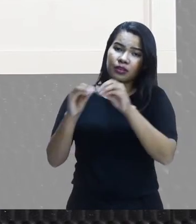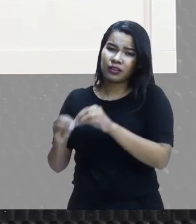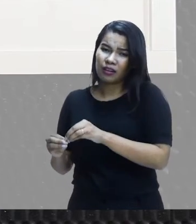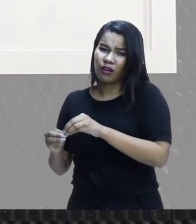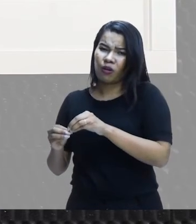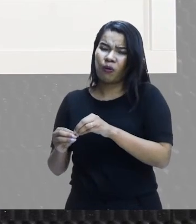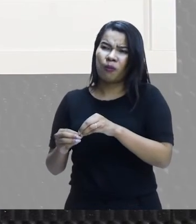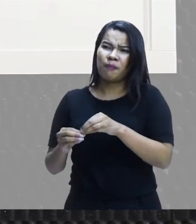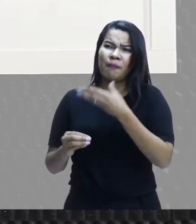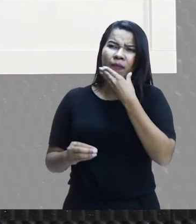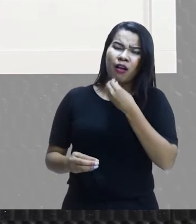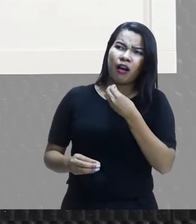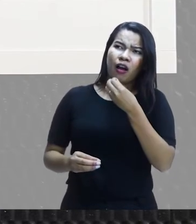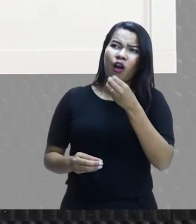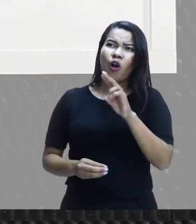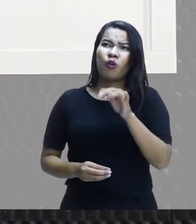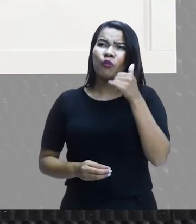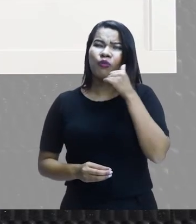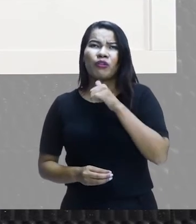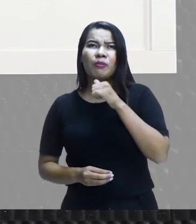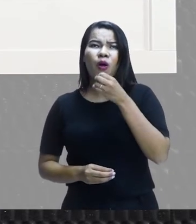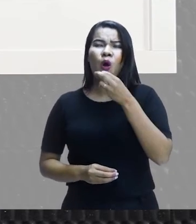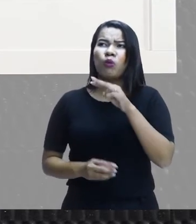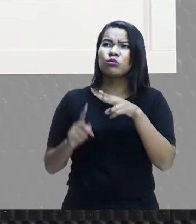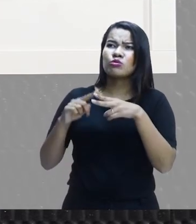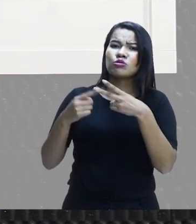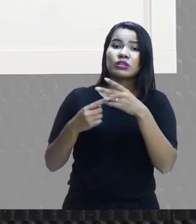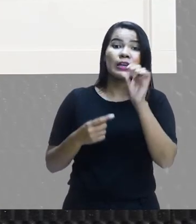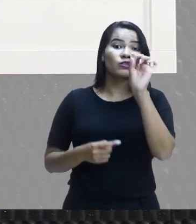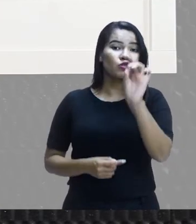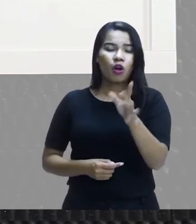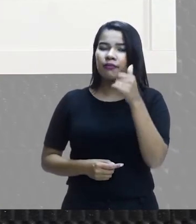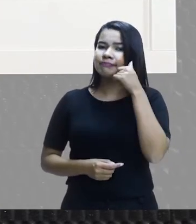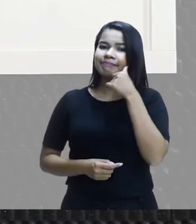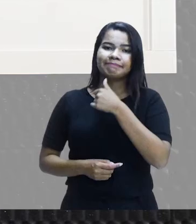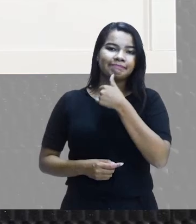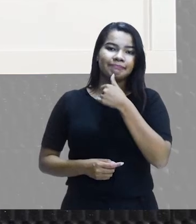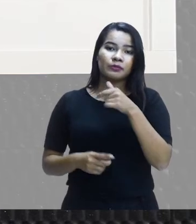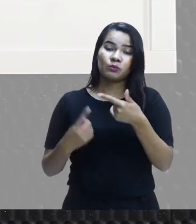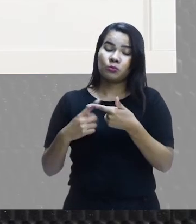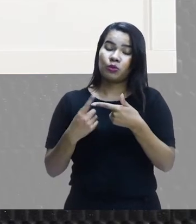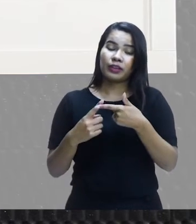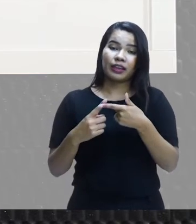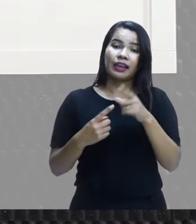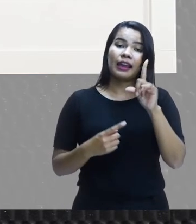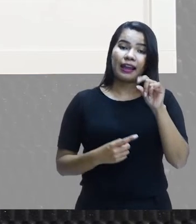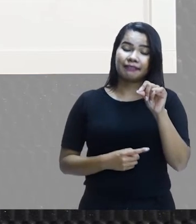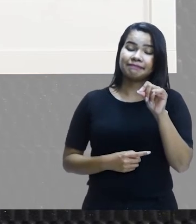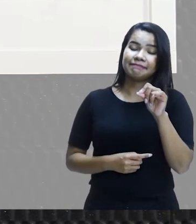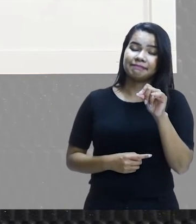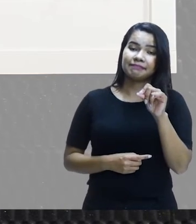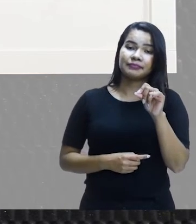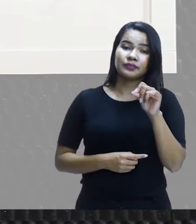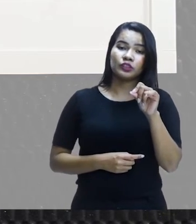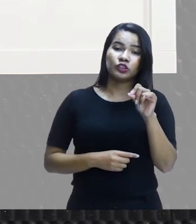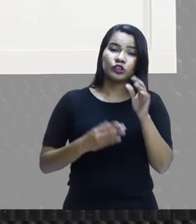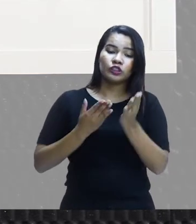é a fêmea, ou são os dois? É apenas a fêmea. Porque como a fêmea, ela é ovípara, durante